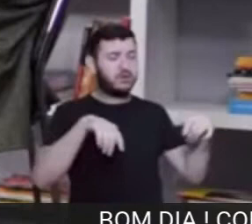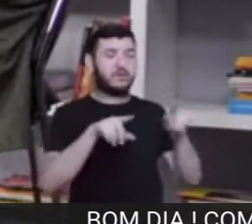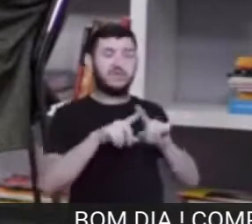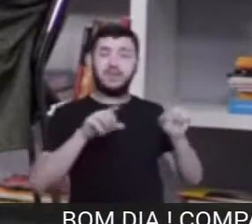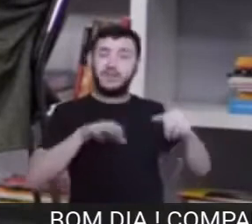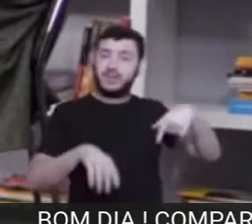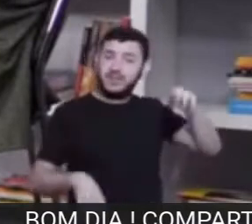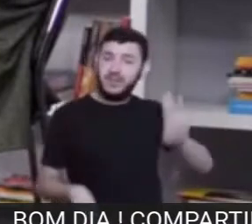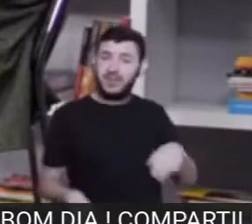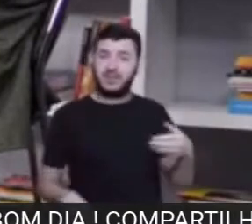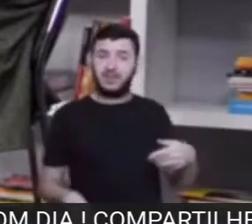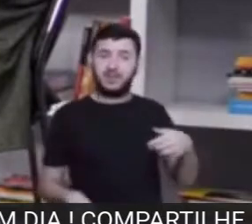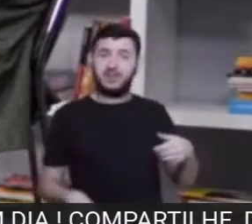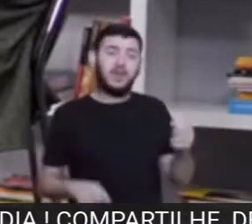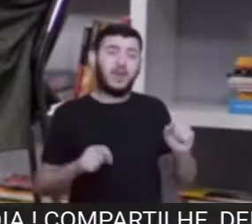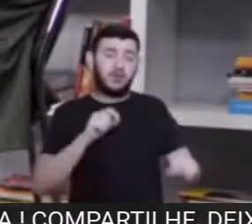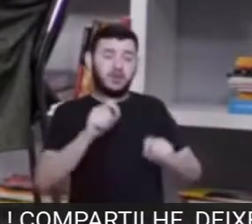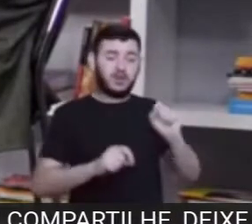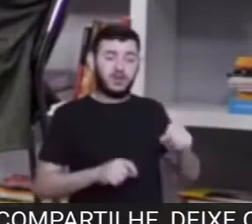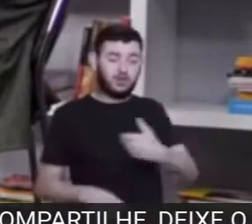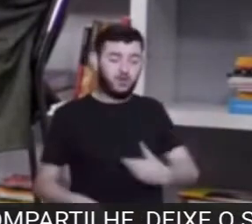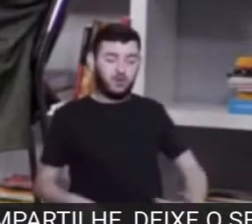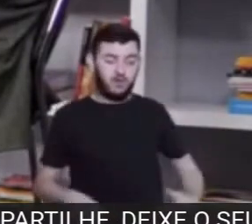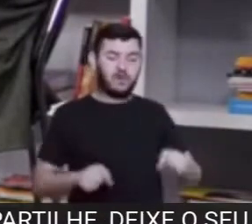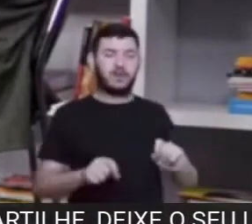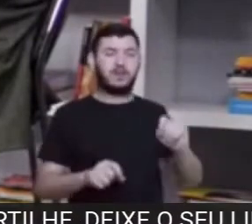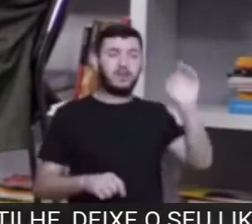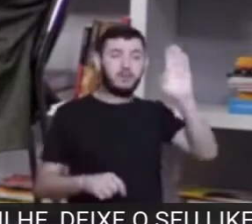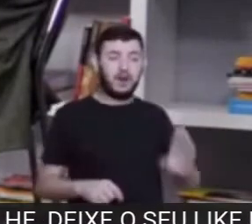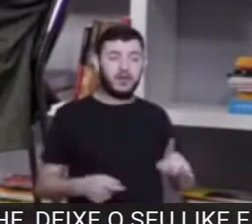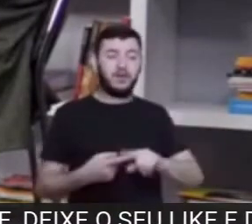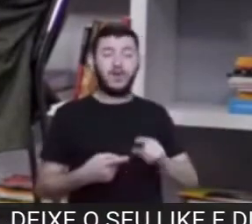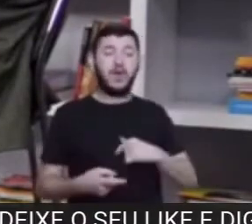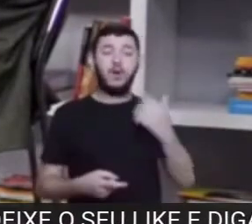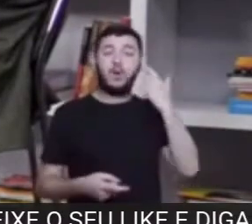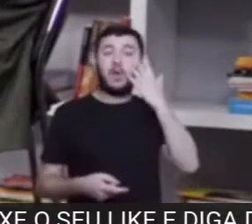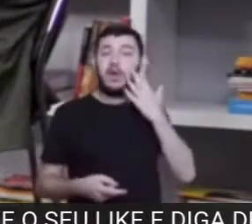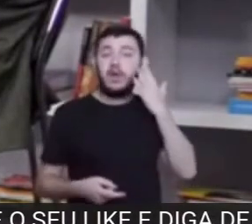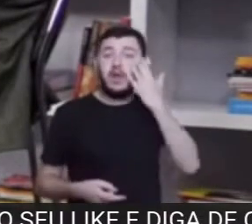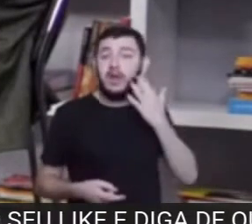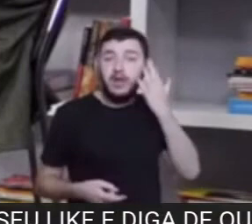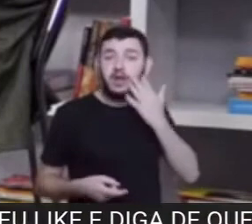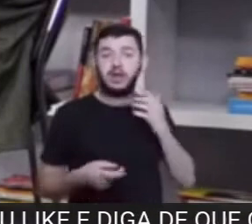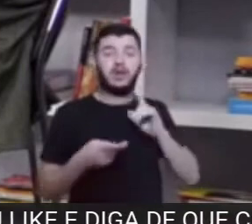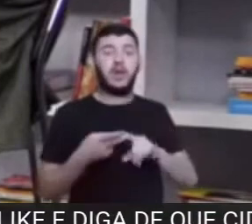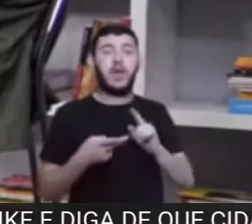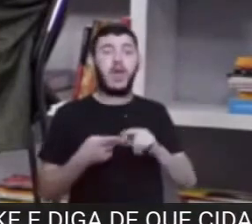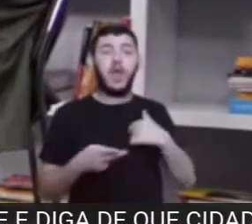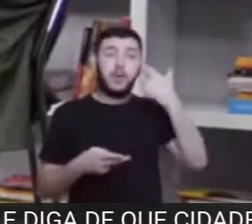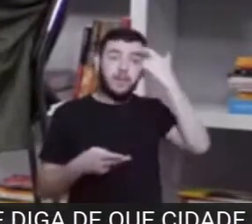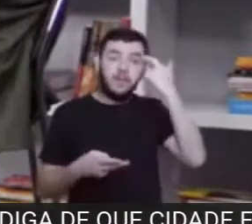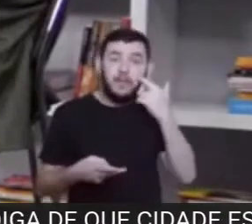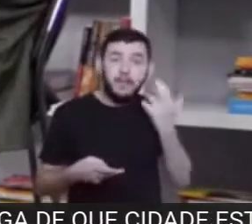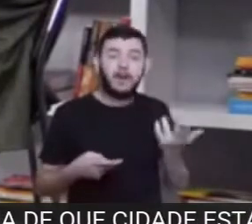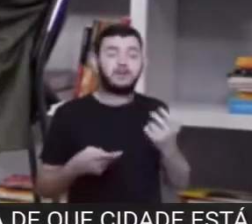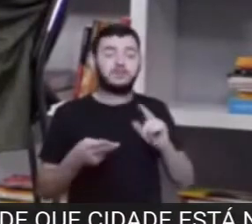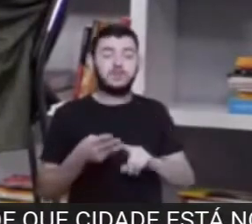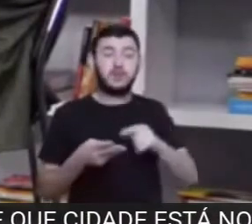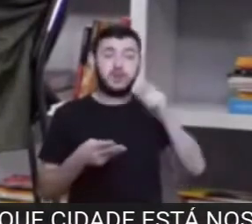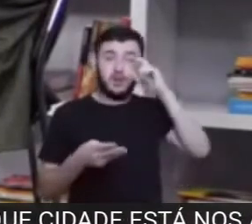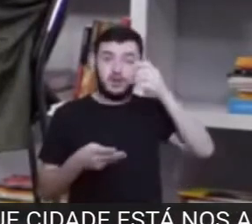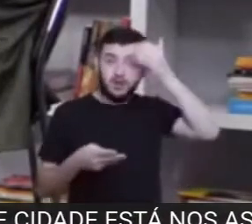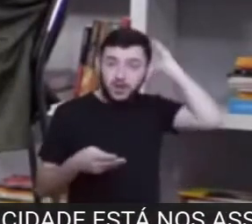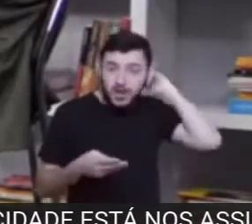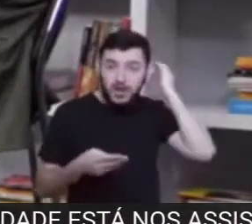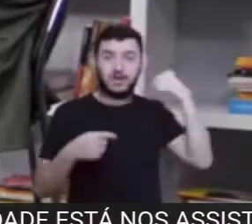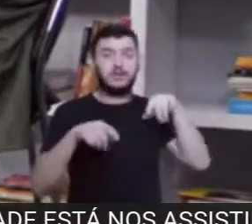Lira, presidente da Câmara, o Pacheco, presidente do Senado, e o Guedes, que vão vendendo o Brasil, que vão desmontando as empresas estatais, que